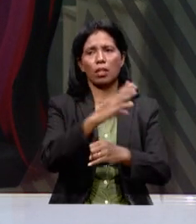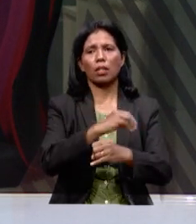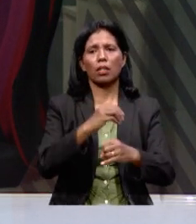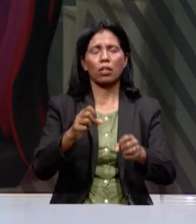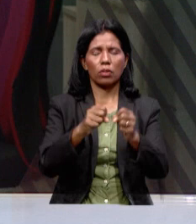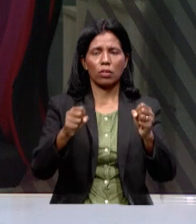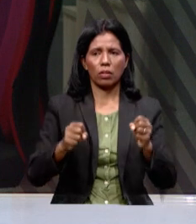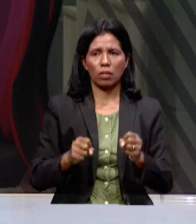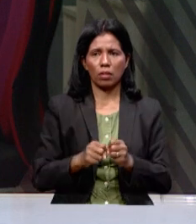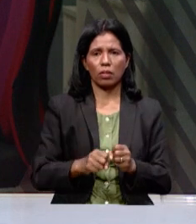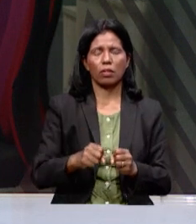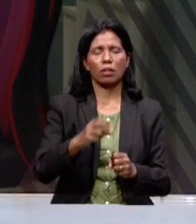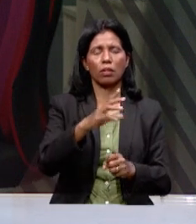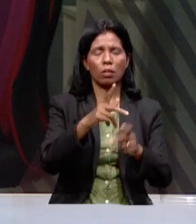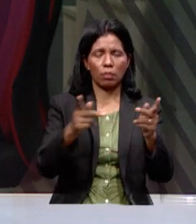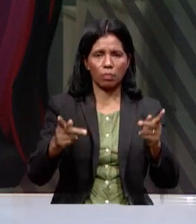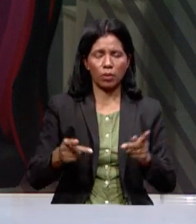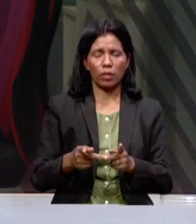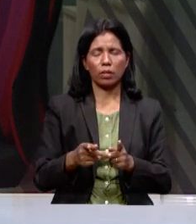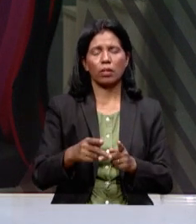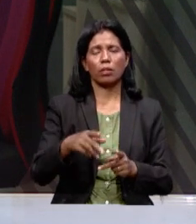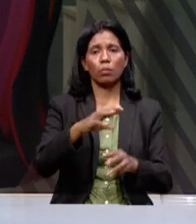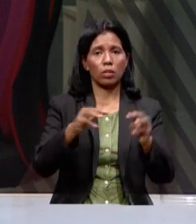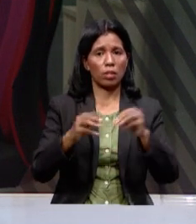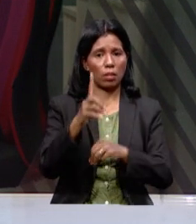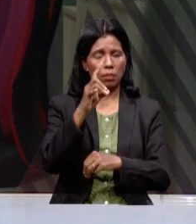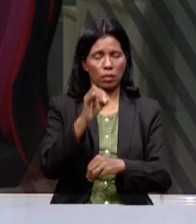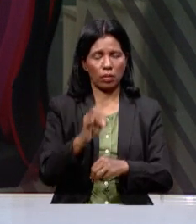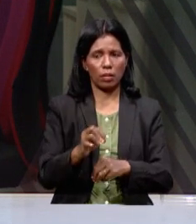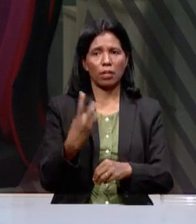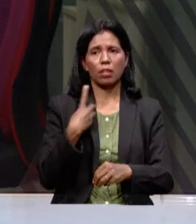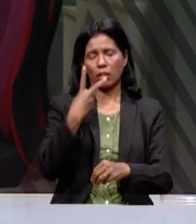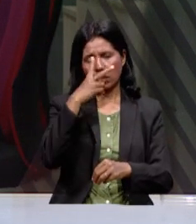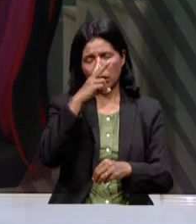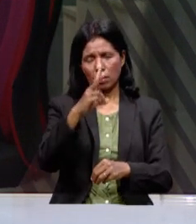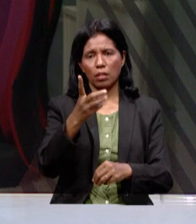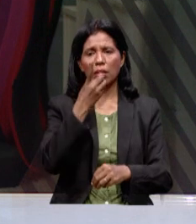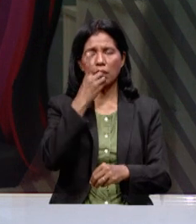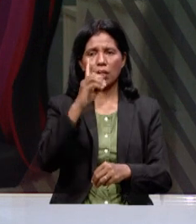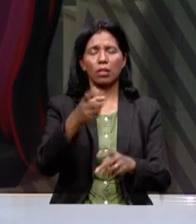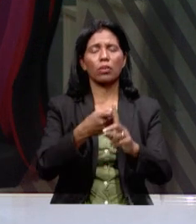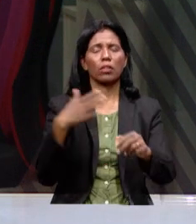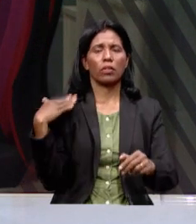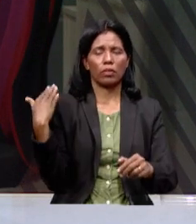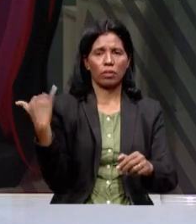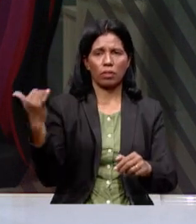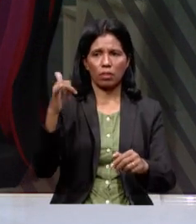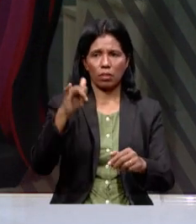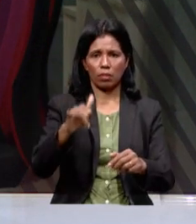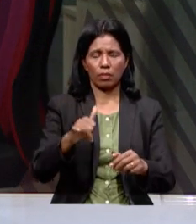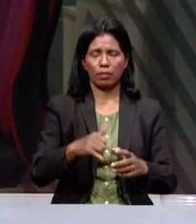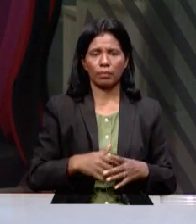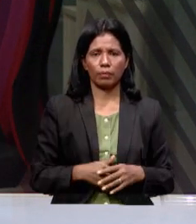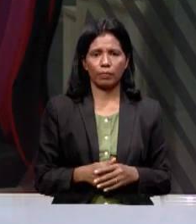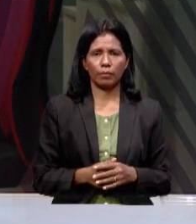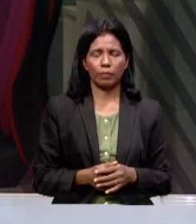suco Santa Cruz posteriormente ativo na infeto município dele. Turmai te acompanha a declaração com a Juventude de Resistência Quintal Bot.